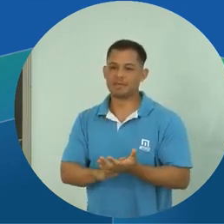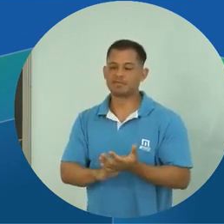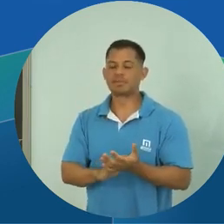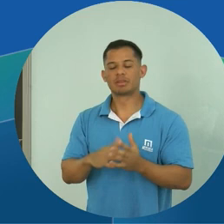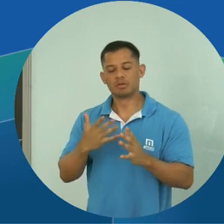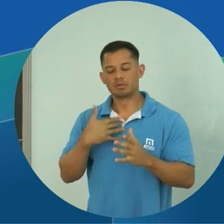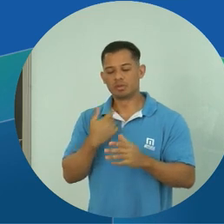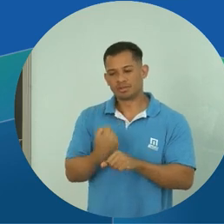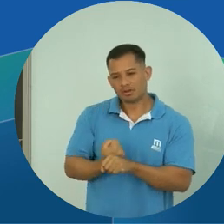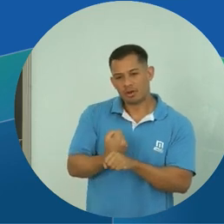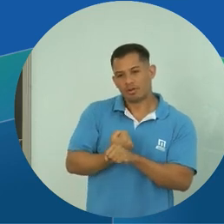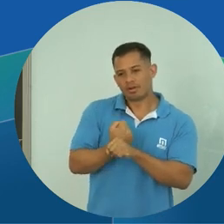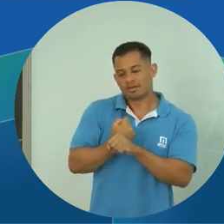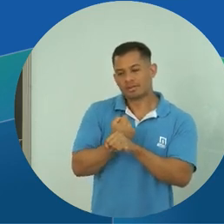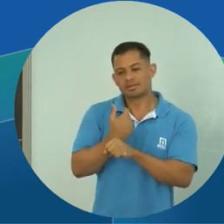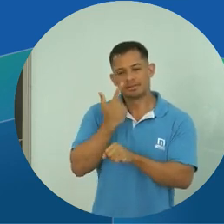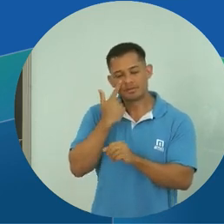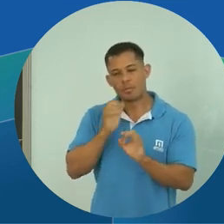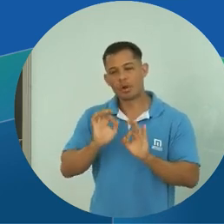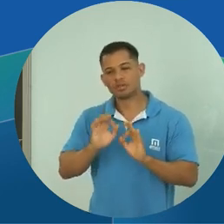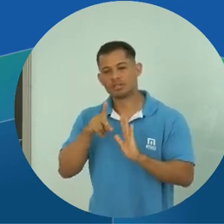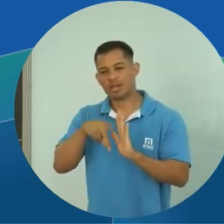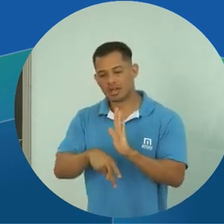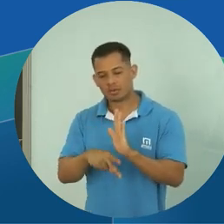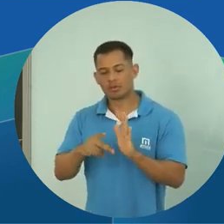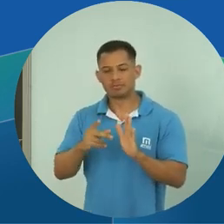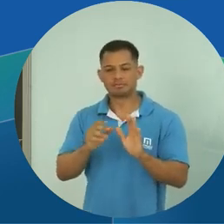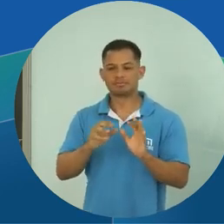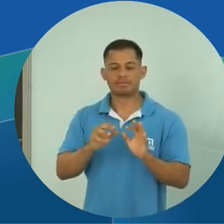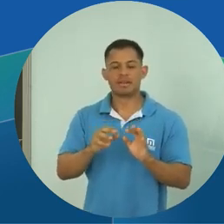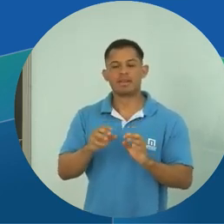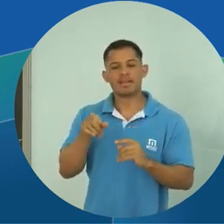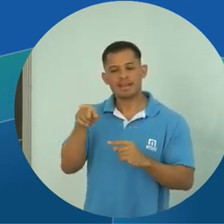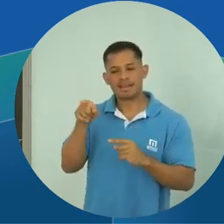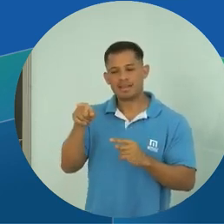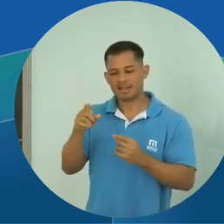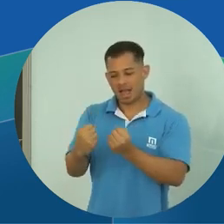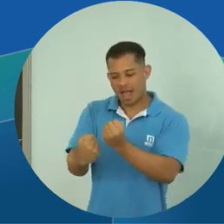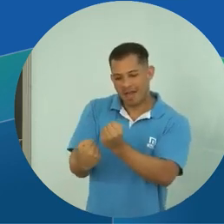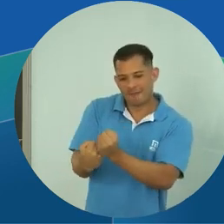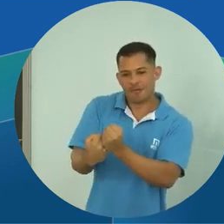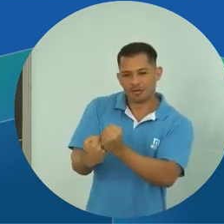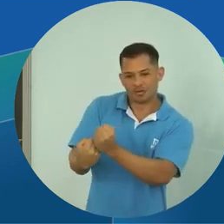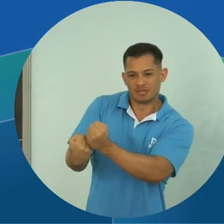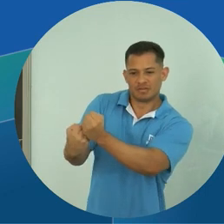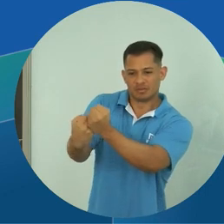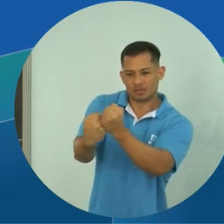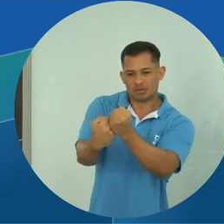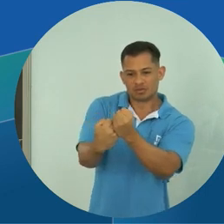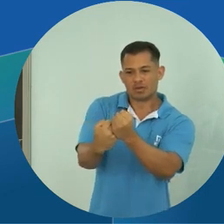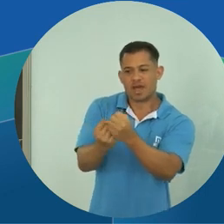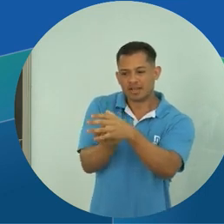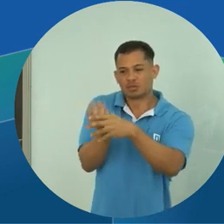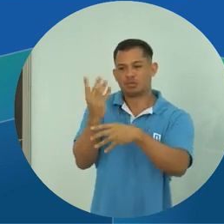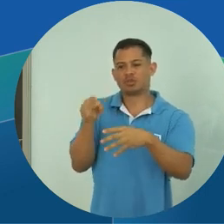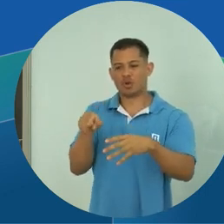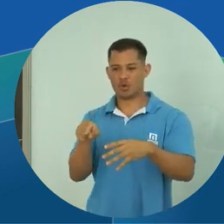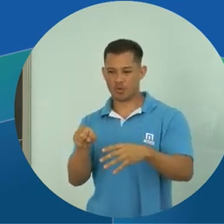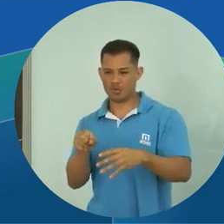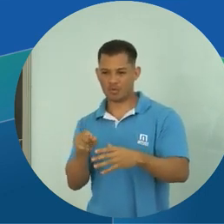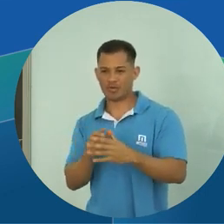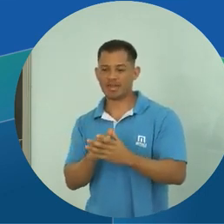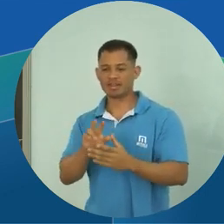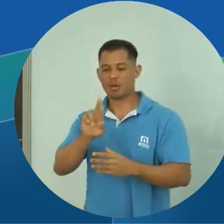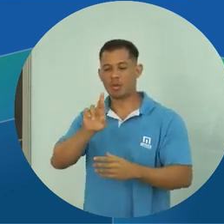o projeto foi sendo retroalimentado e esses reforços aqui extremos, eles surgiram. Então, os raios de